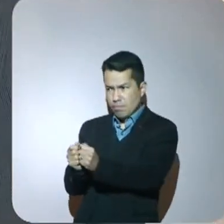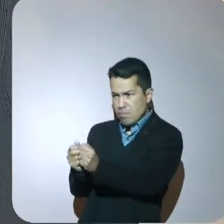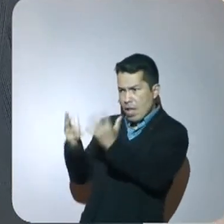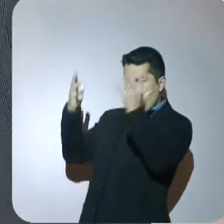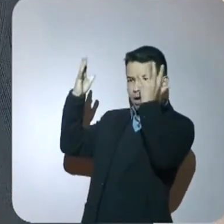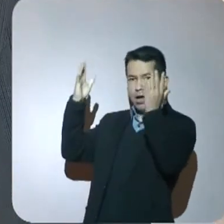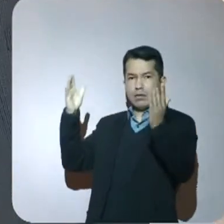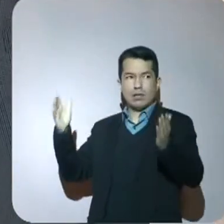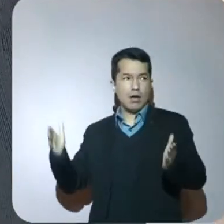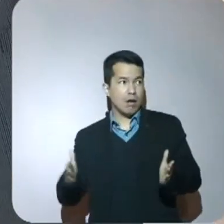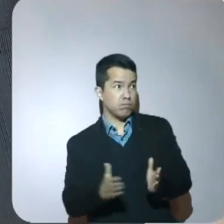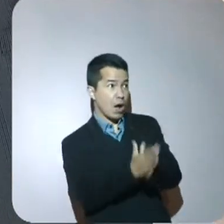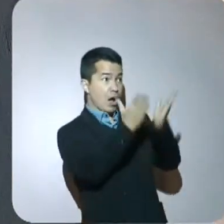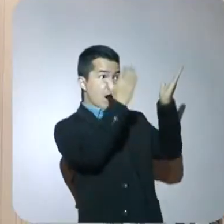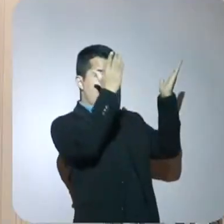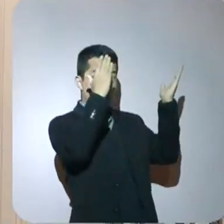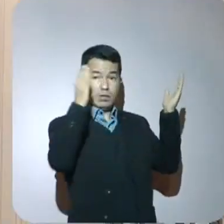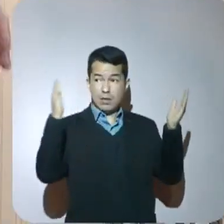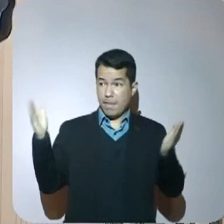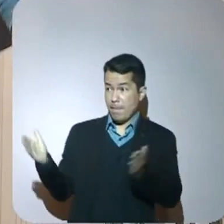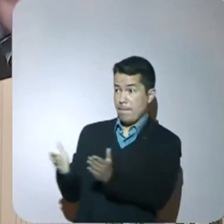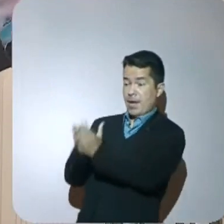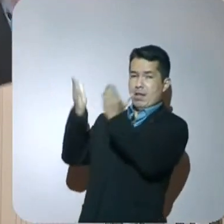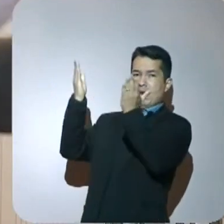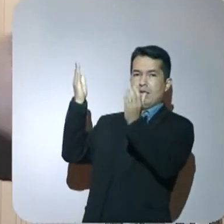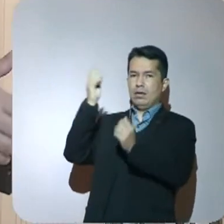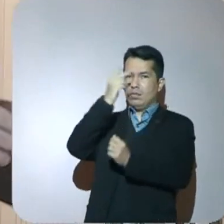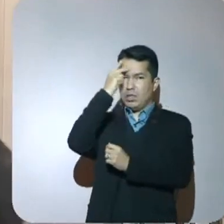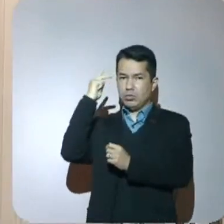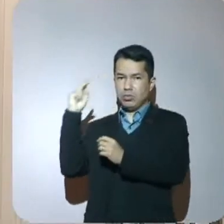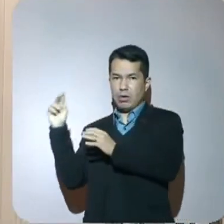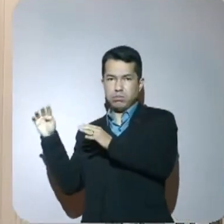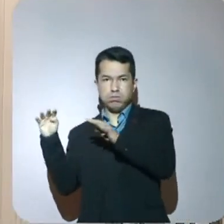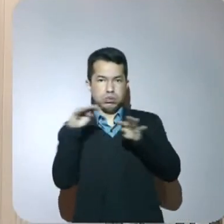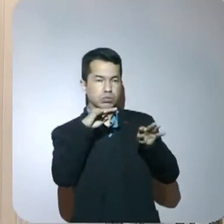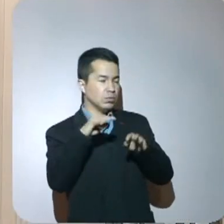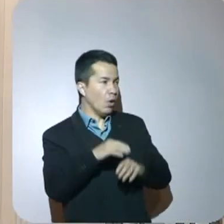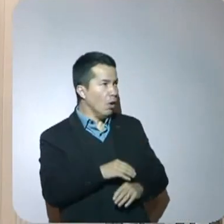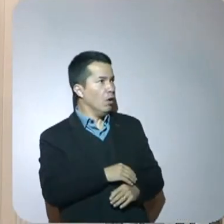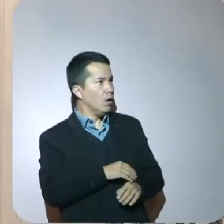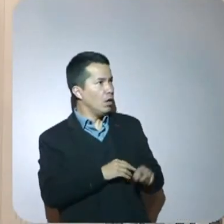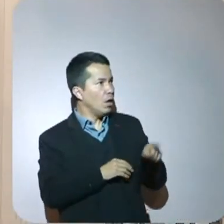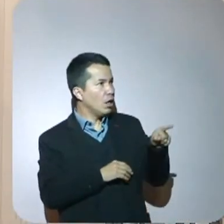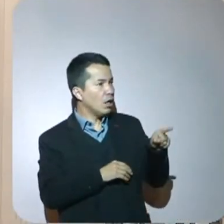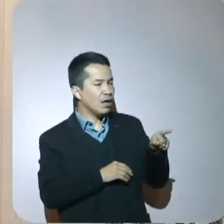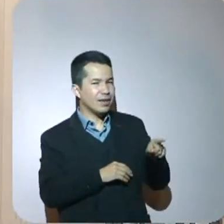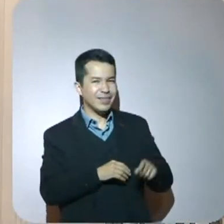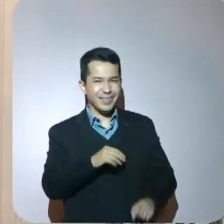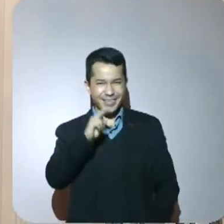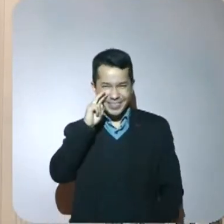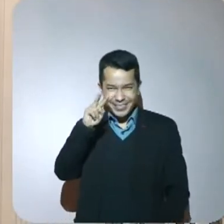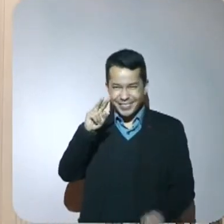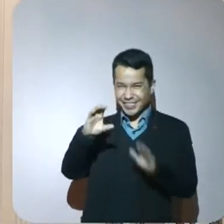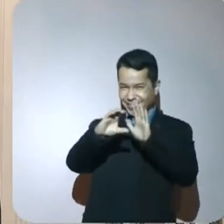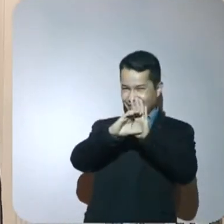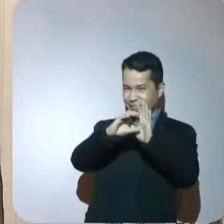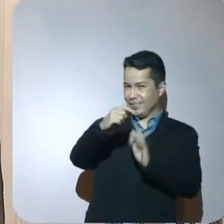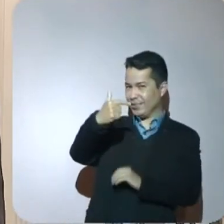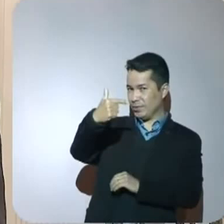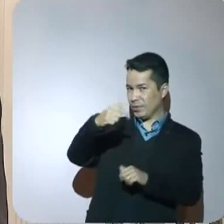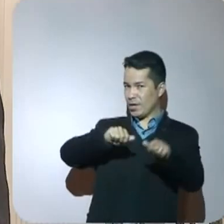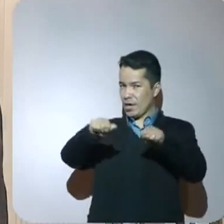as pessoas estavam cheias de temor. Então tinha milagres e maravilhas, mas também tinha ensino.